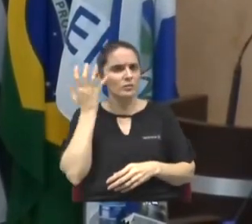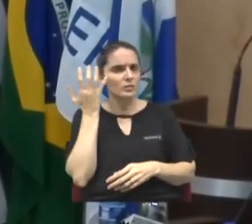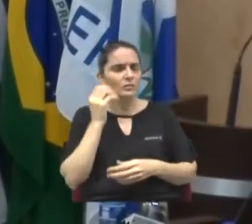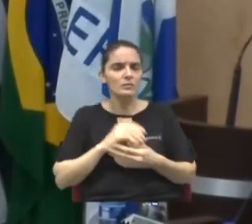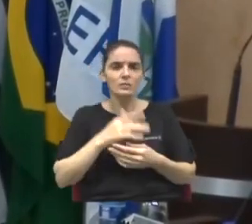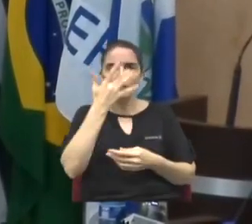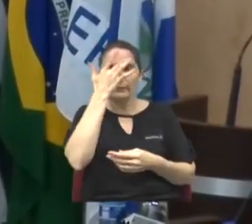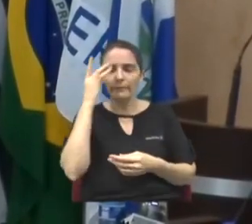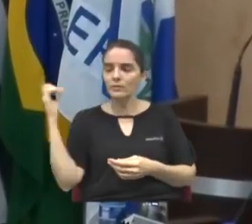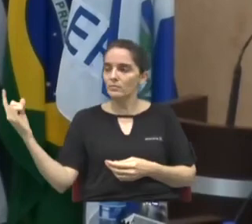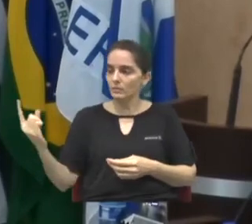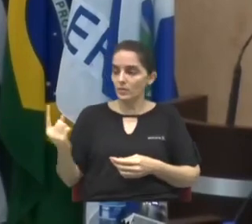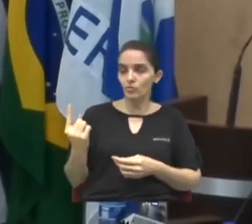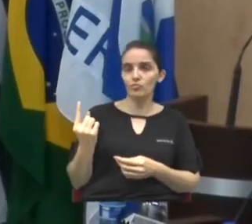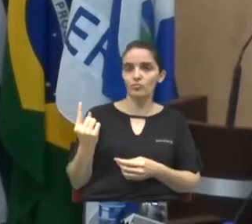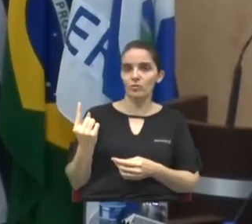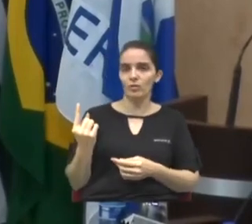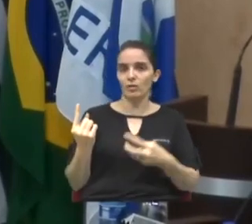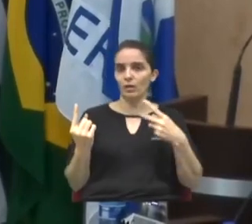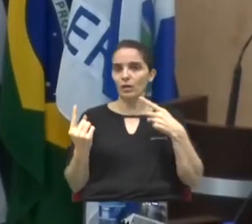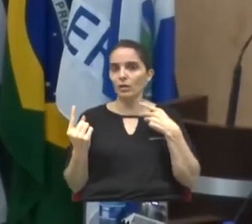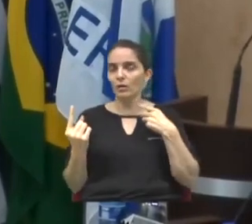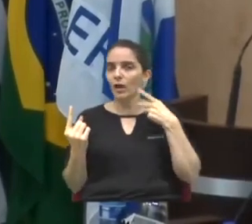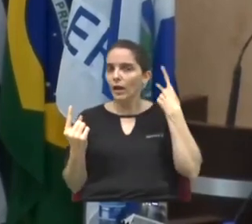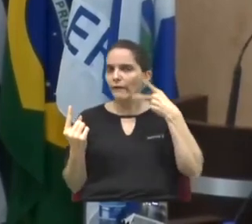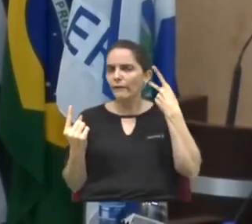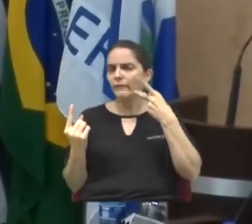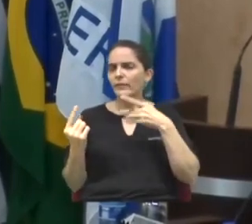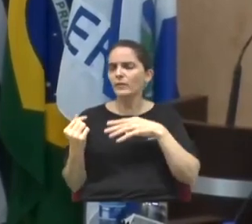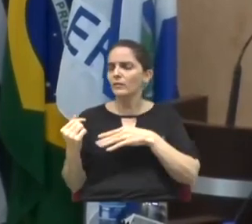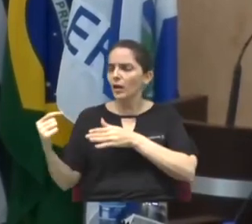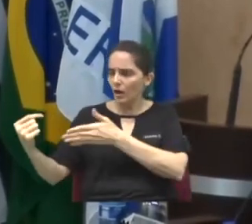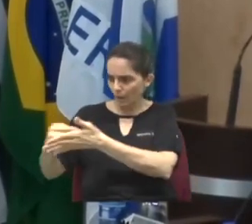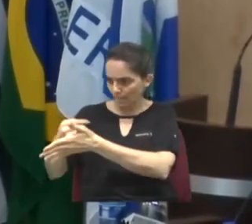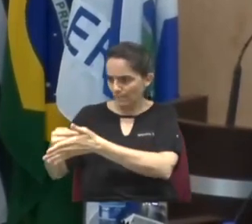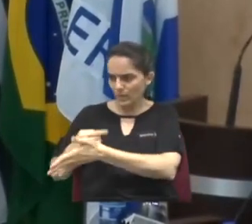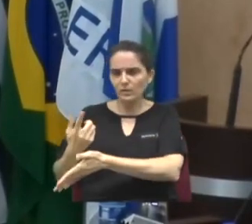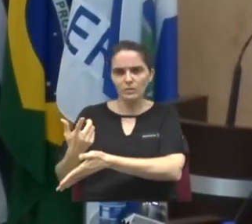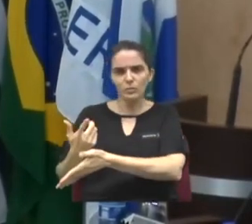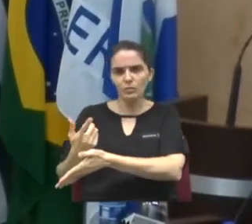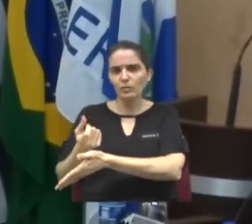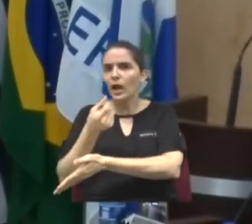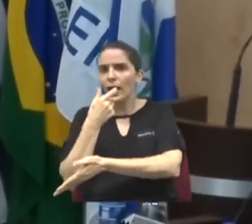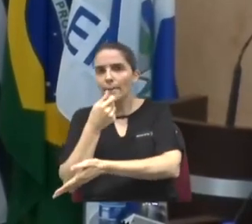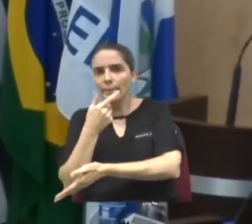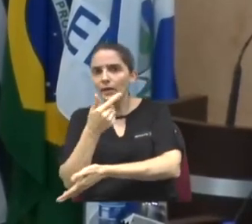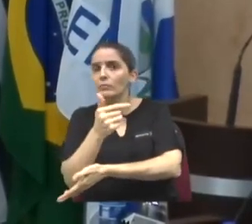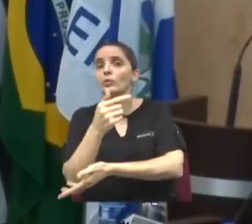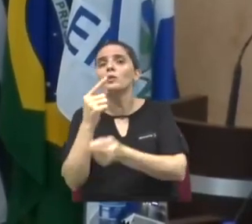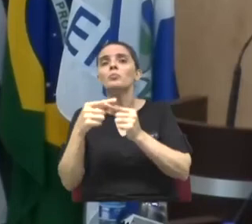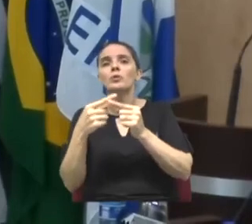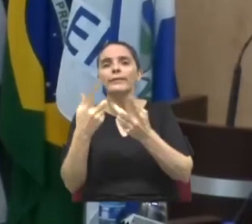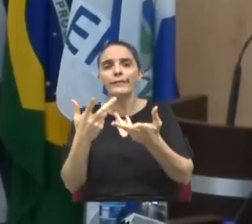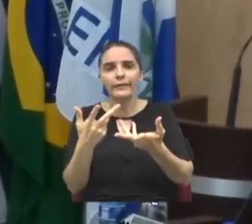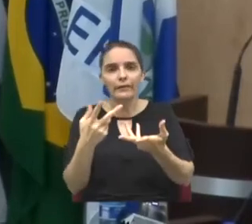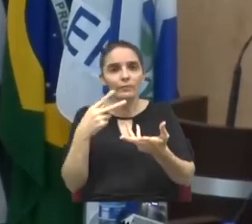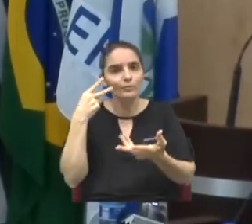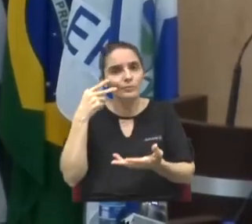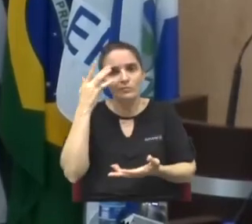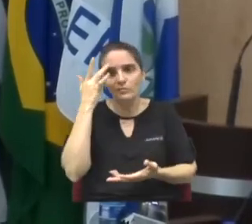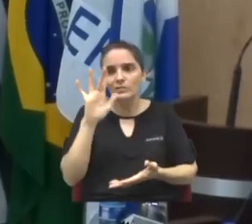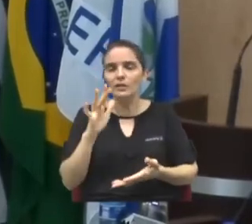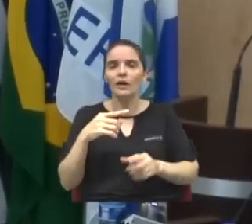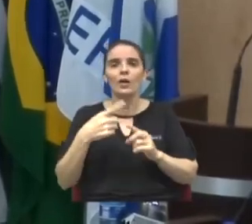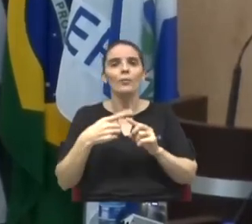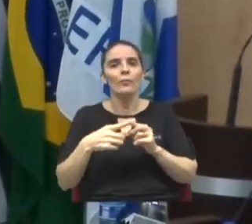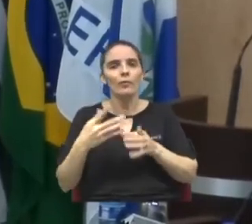munícipe vem até o nosso gabinete, pergunta sobre determinado medicamento e essa venda está em briga